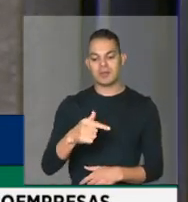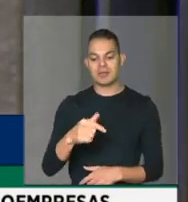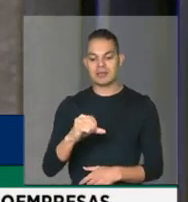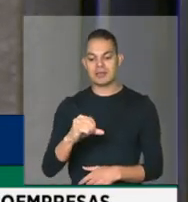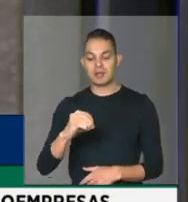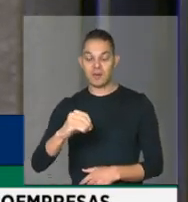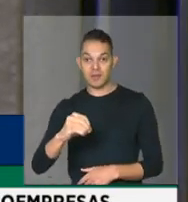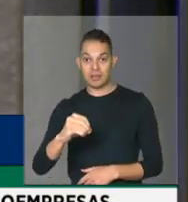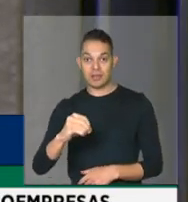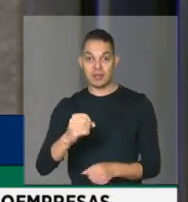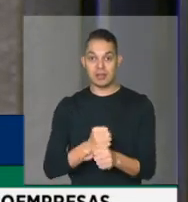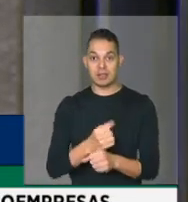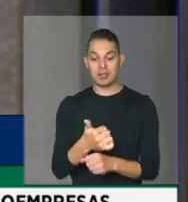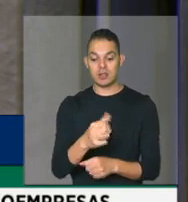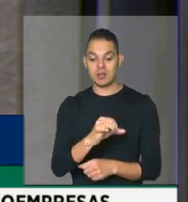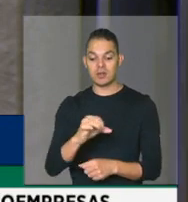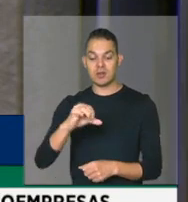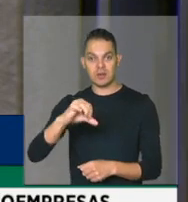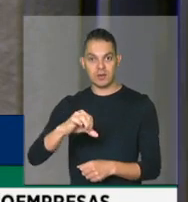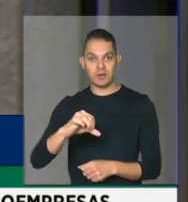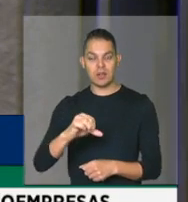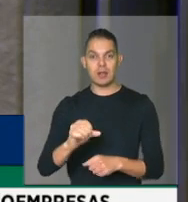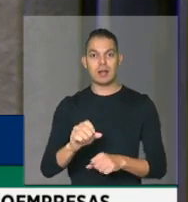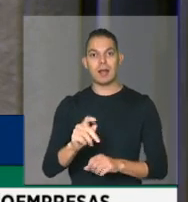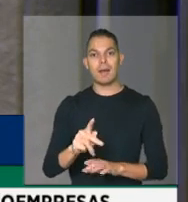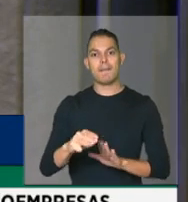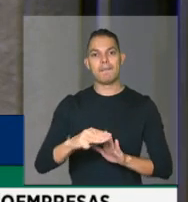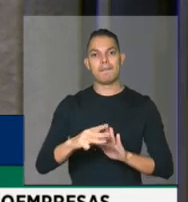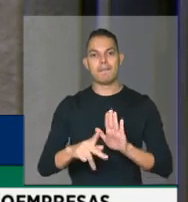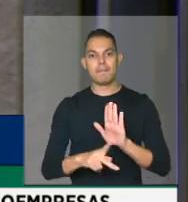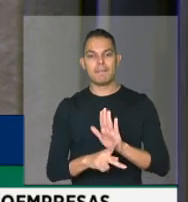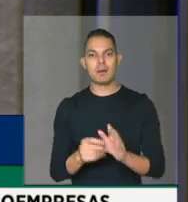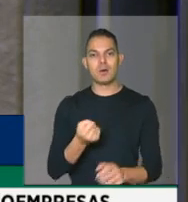das OCIPs, por ocasião da votação da medida provisória número